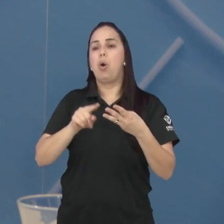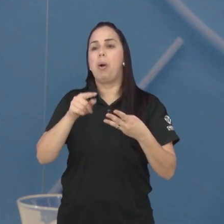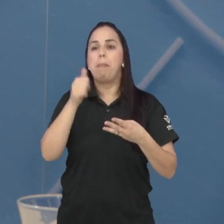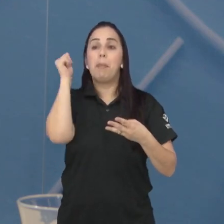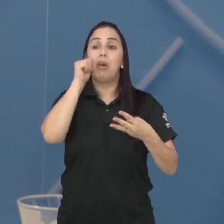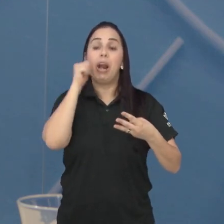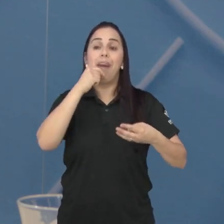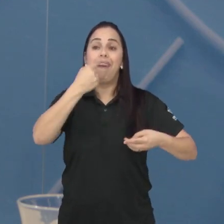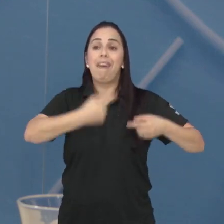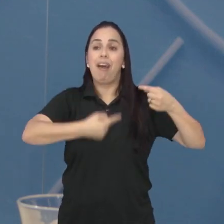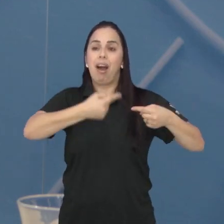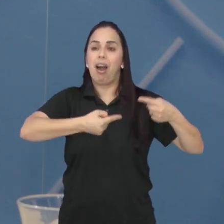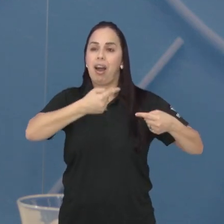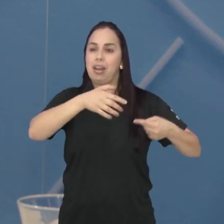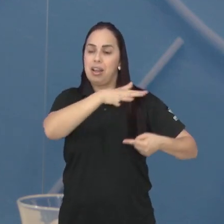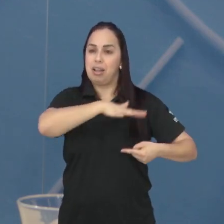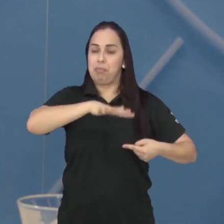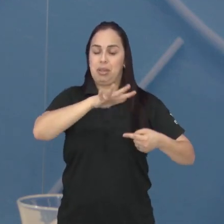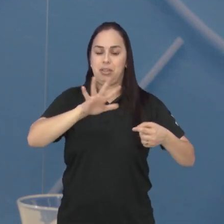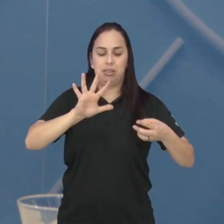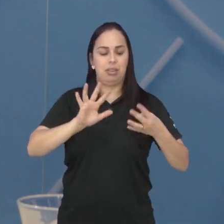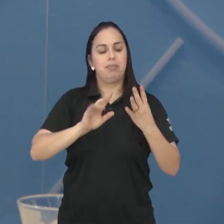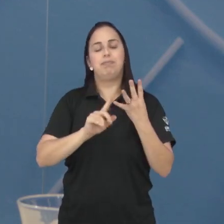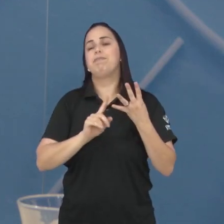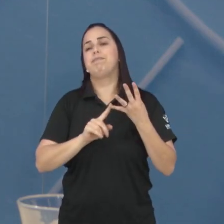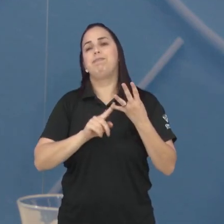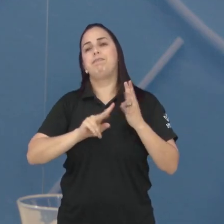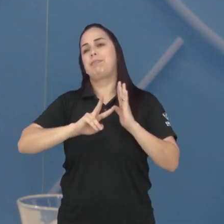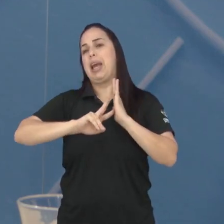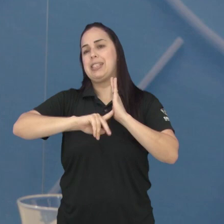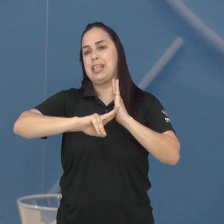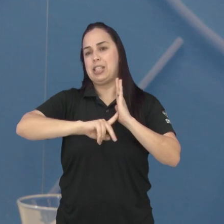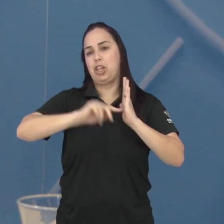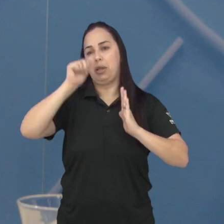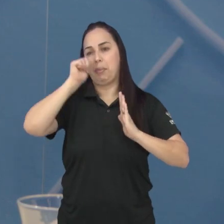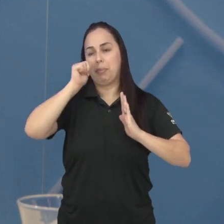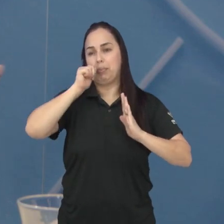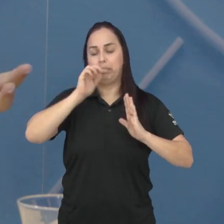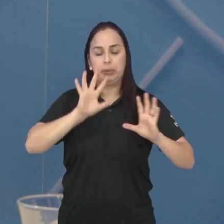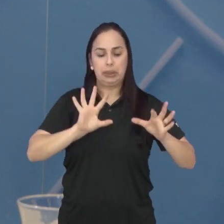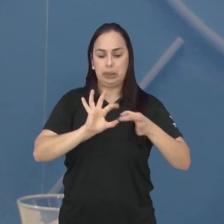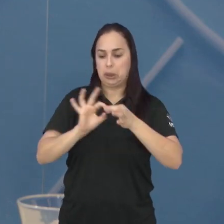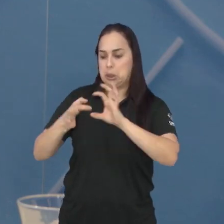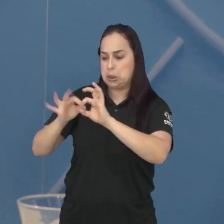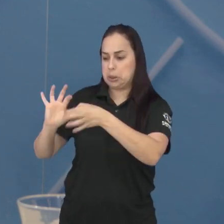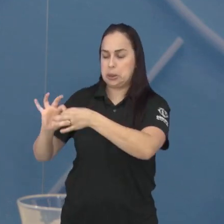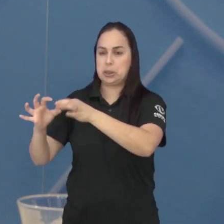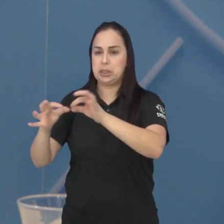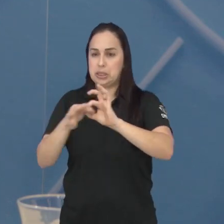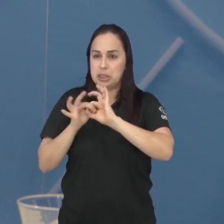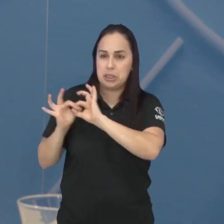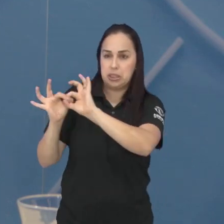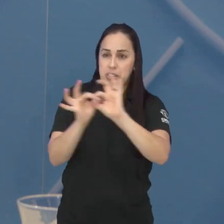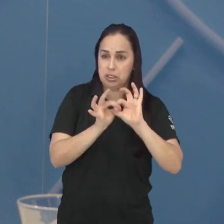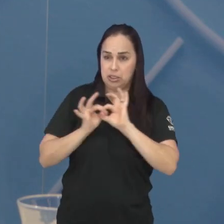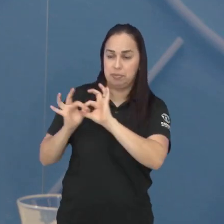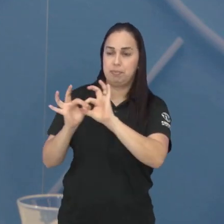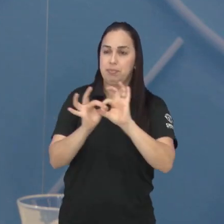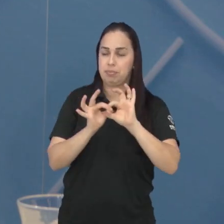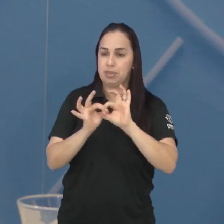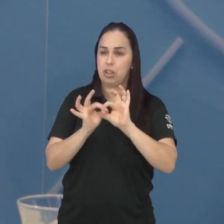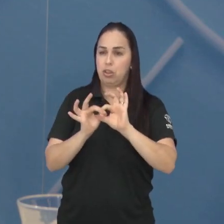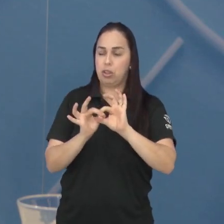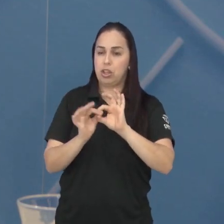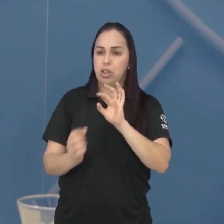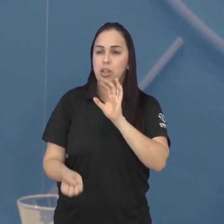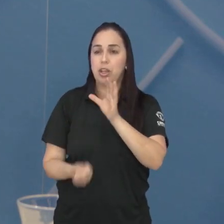política mesmo, e tal, se juntarem, sindicalistas, se juntarem né, na discussão desse